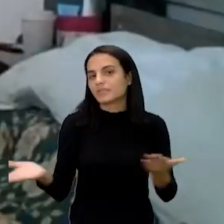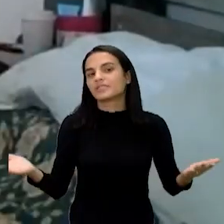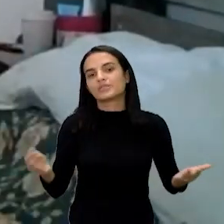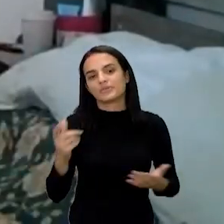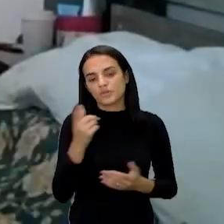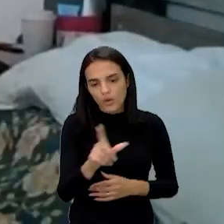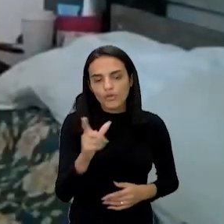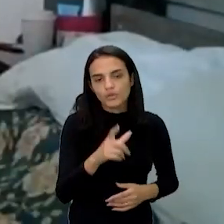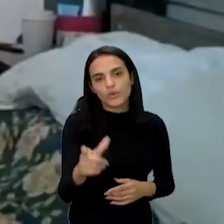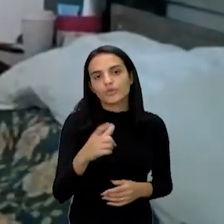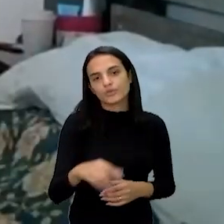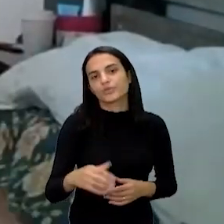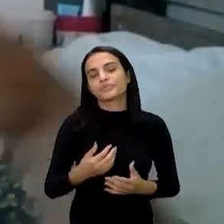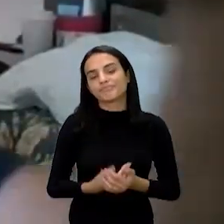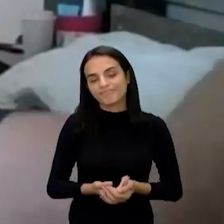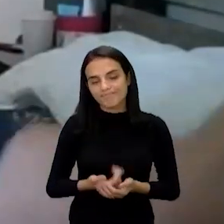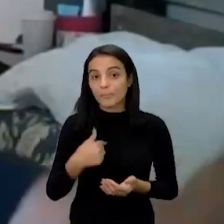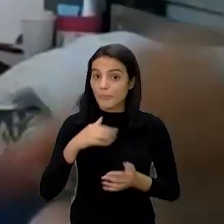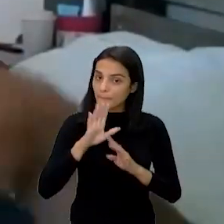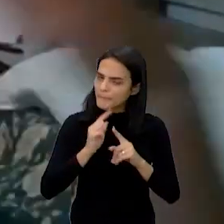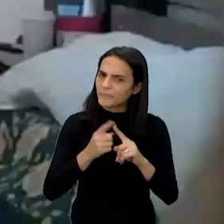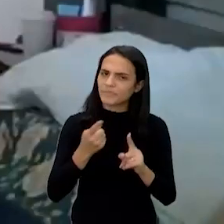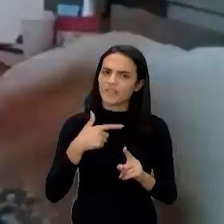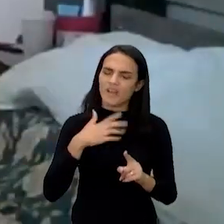hoje, né? E aí